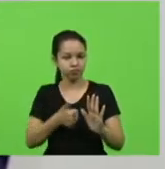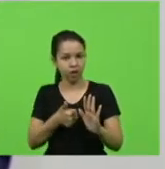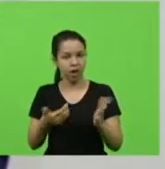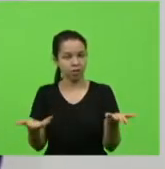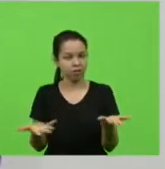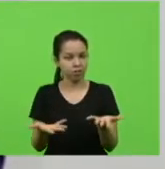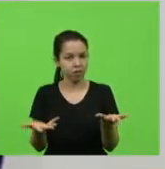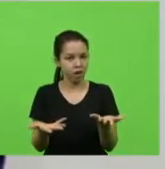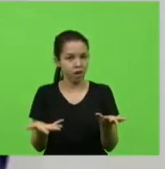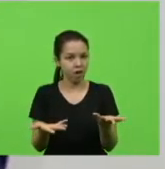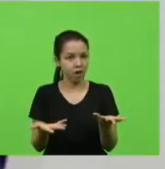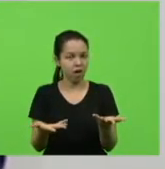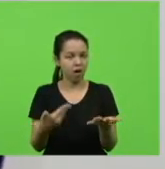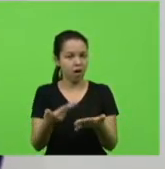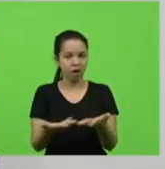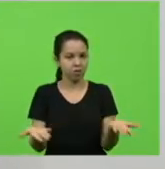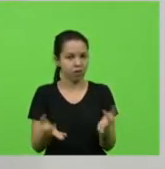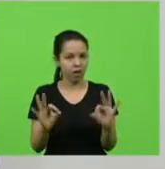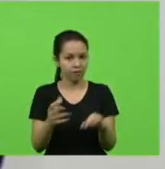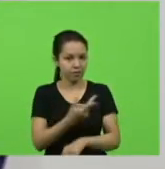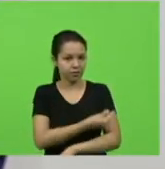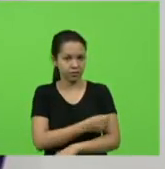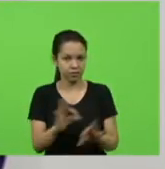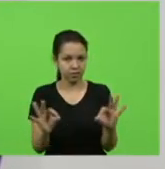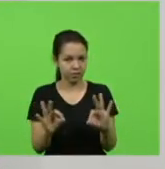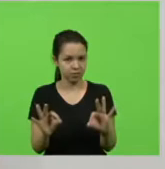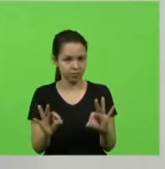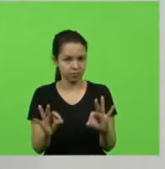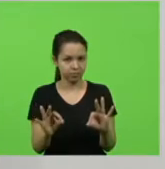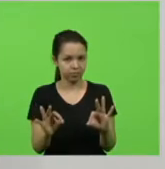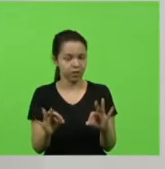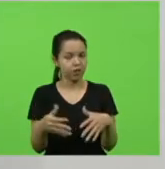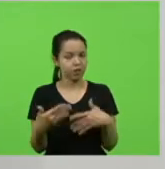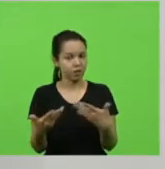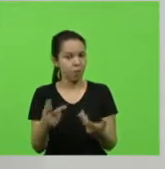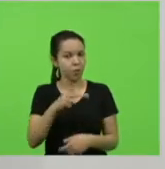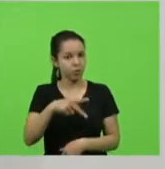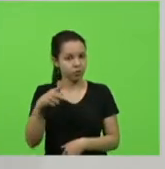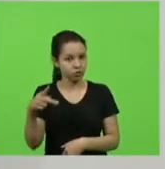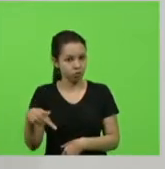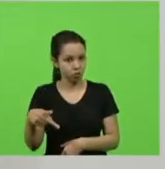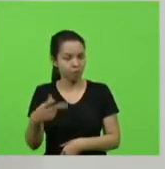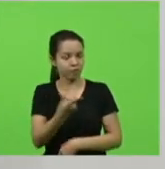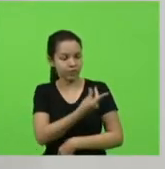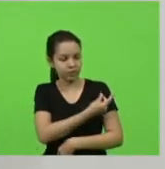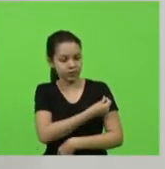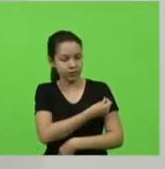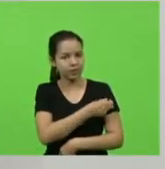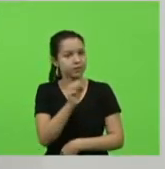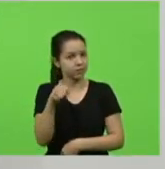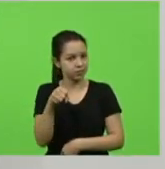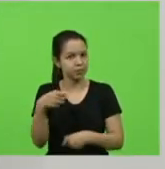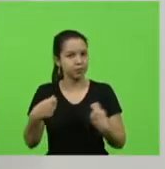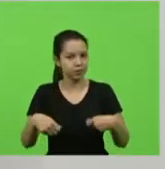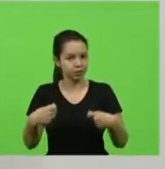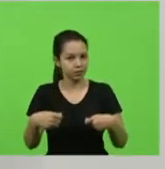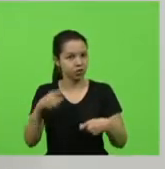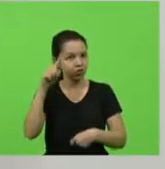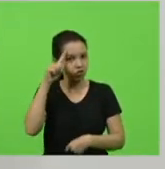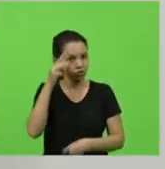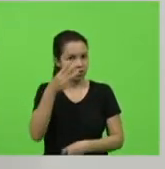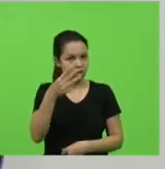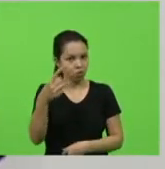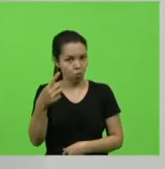que, sim, aplicar vacina nos educadores. E, a partir do dia 31 de maio, isso vai acontecer,